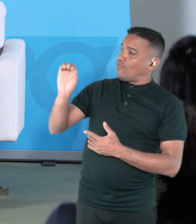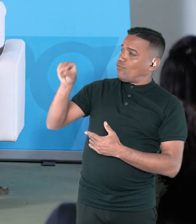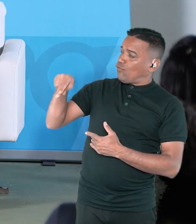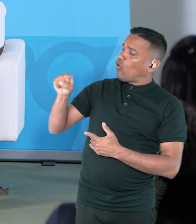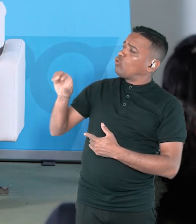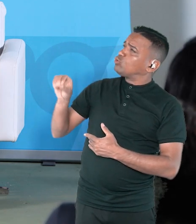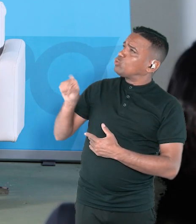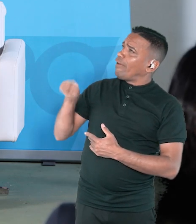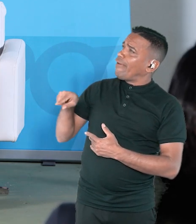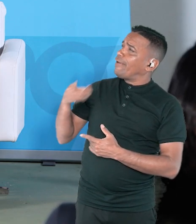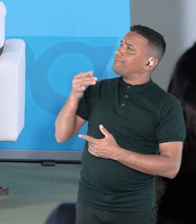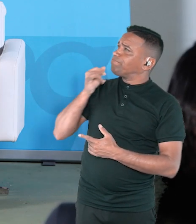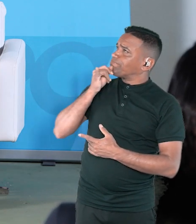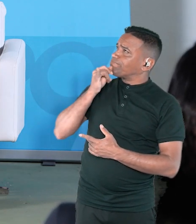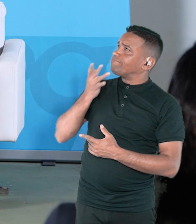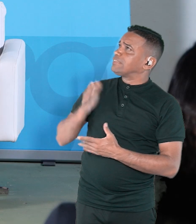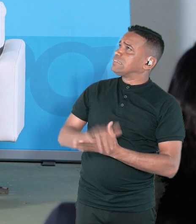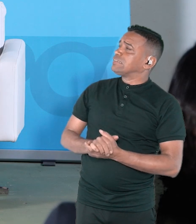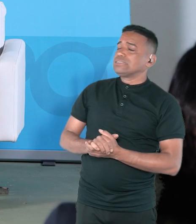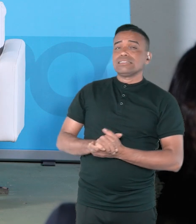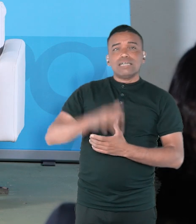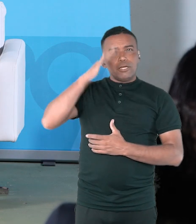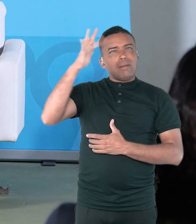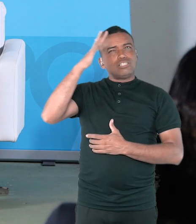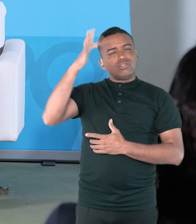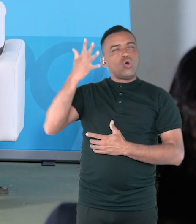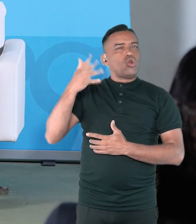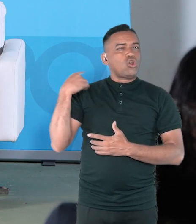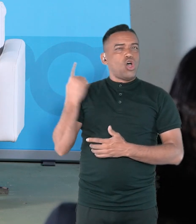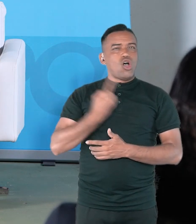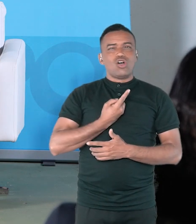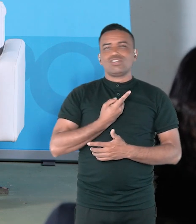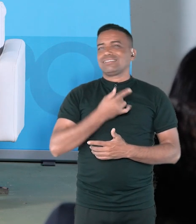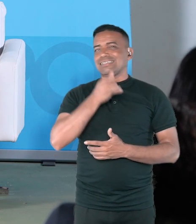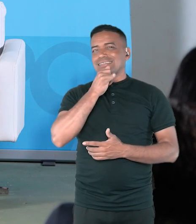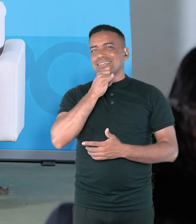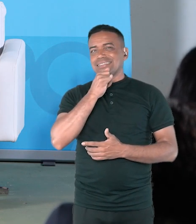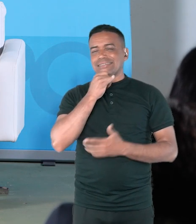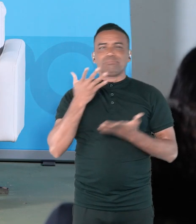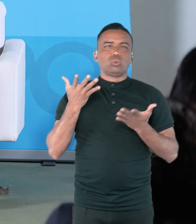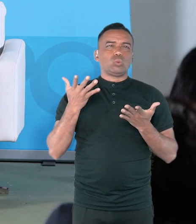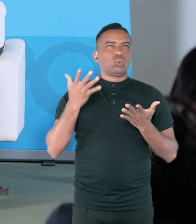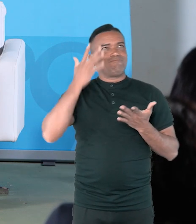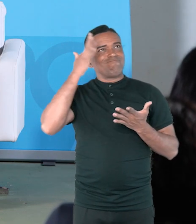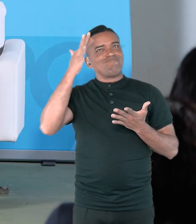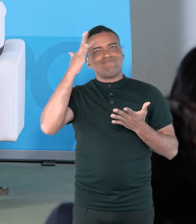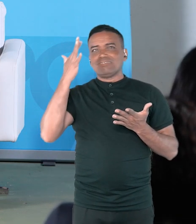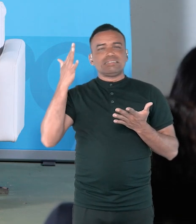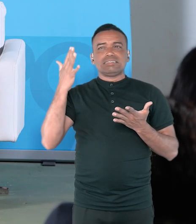Afonso, tem uma... Ela está sendo... A gente está cada vez